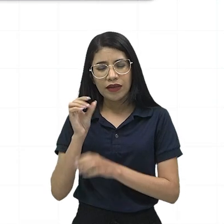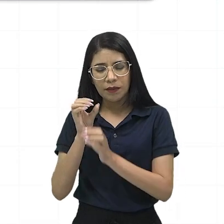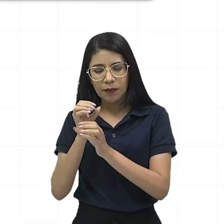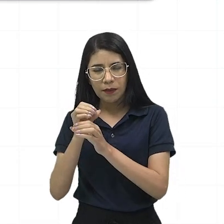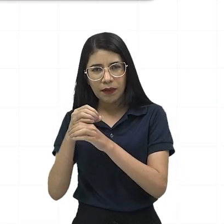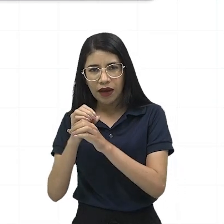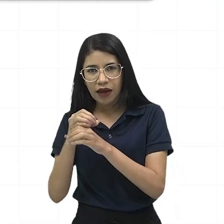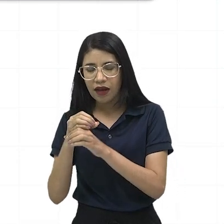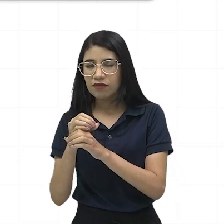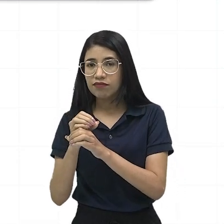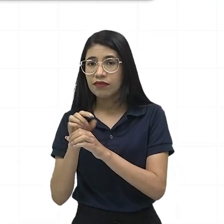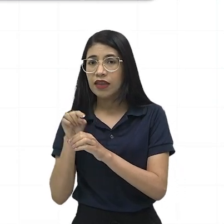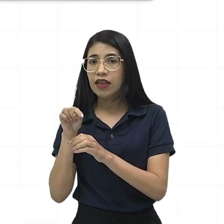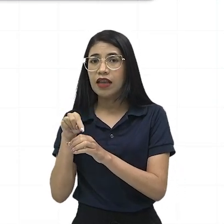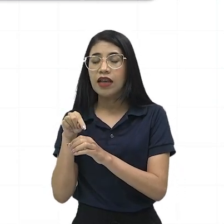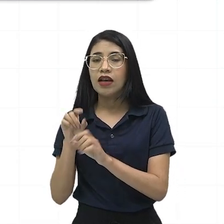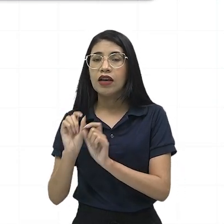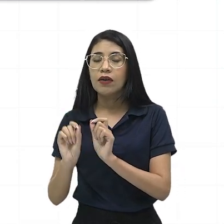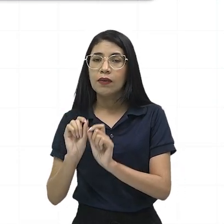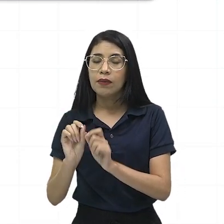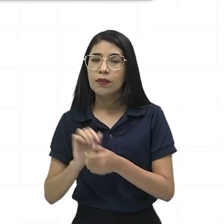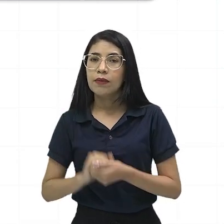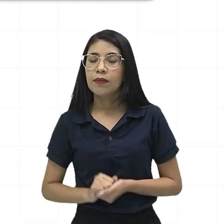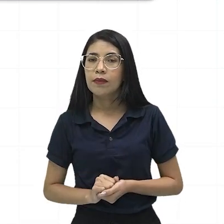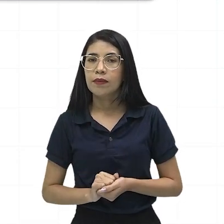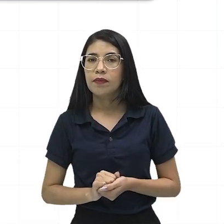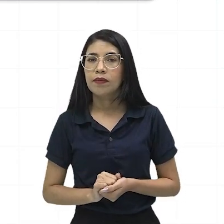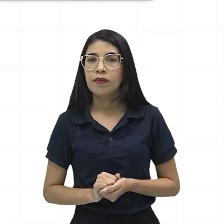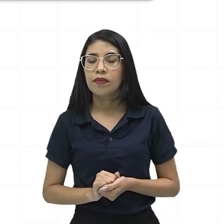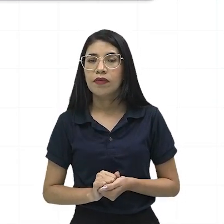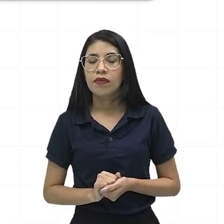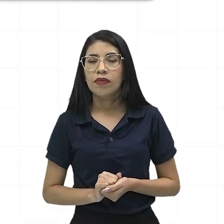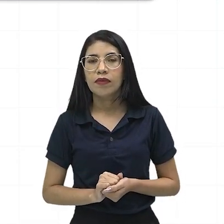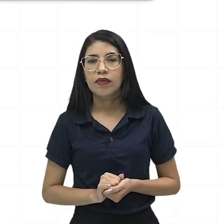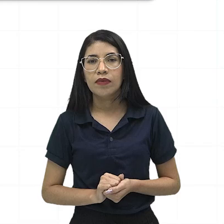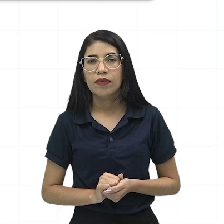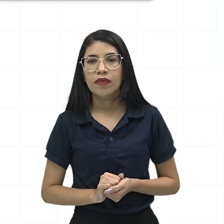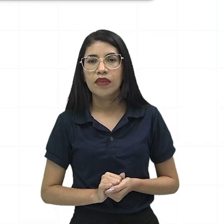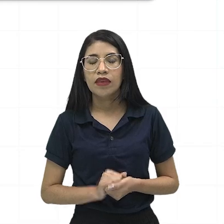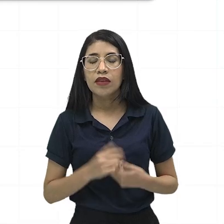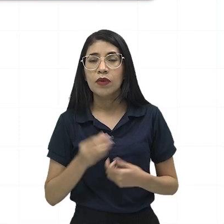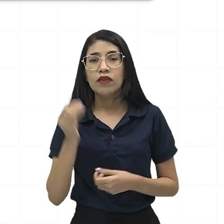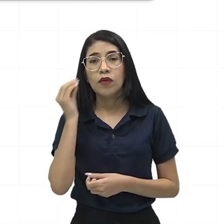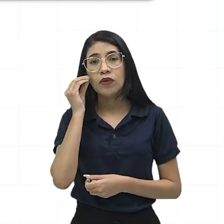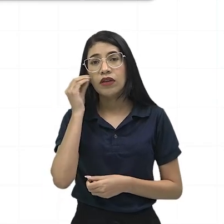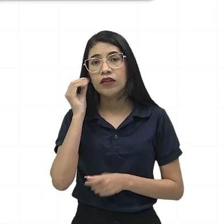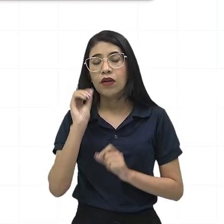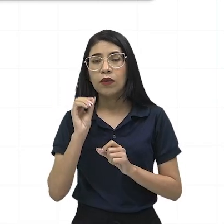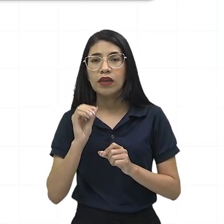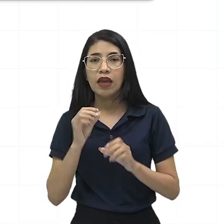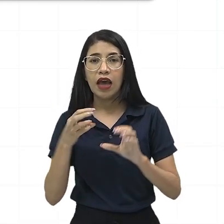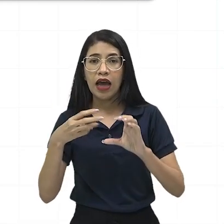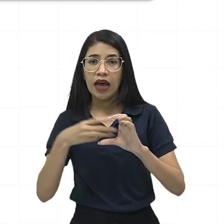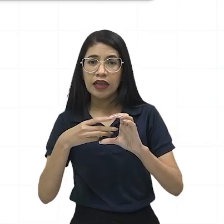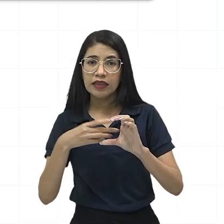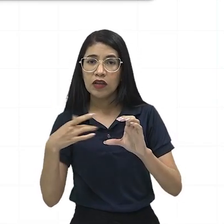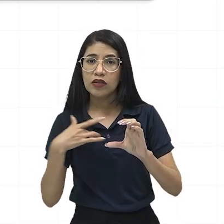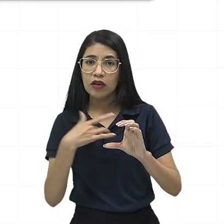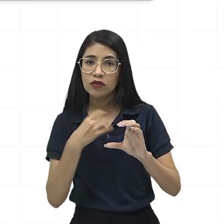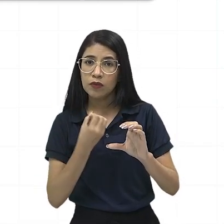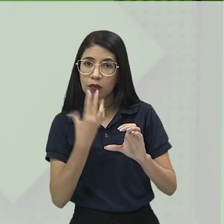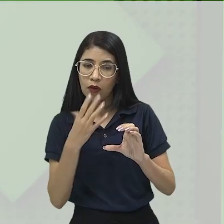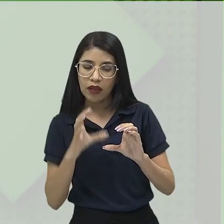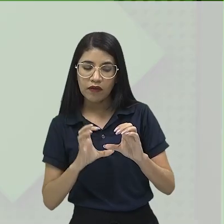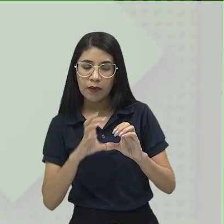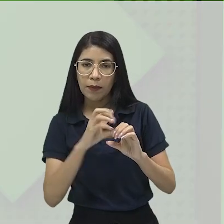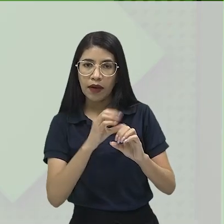você observa, eles são como se fossem assim, né? Eles vão procurar atacar as células, né? Então